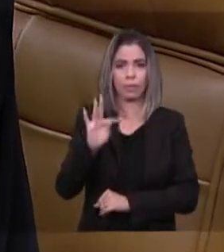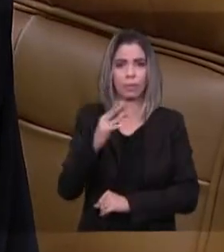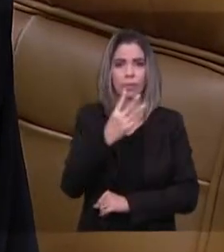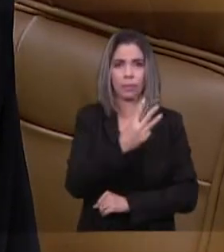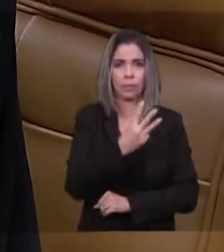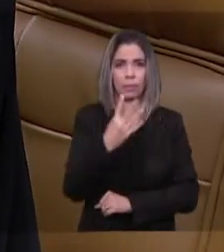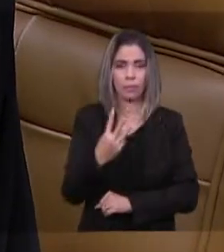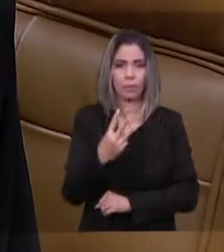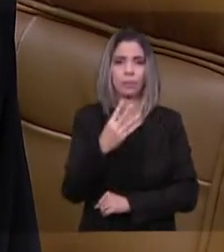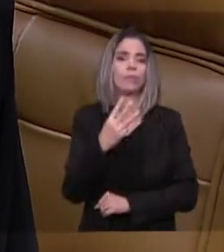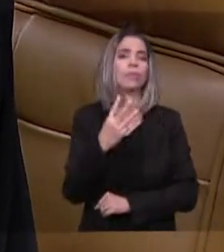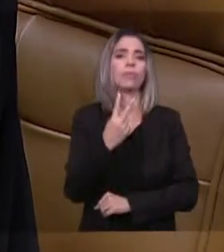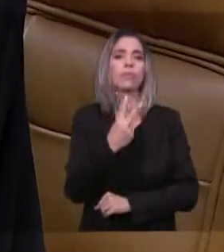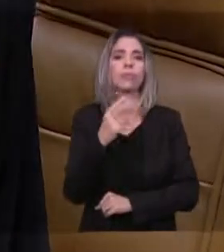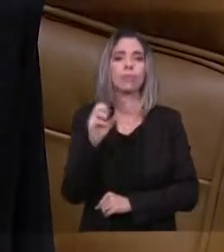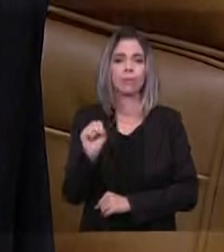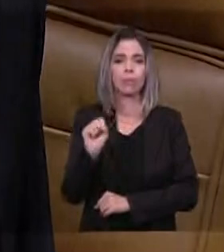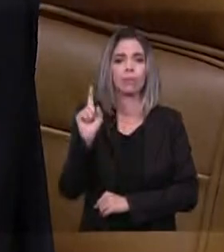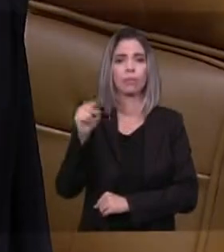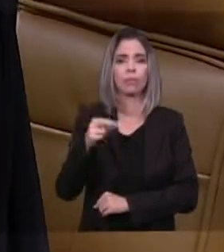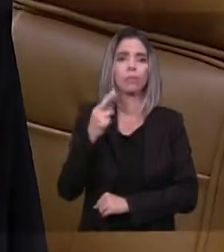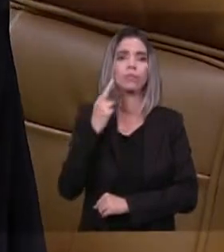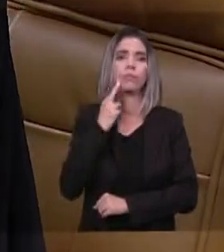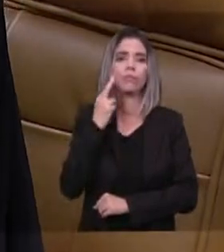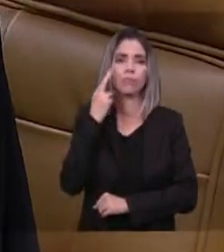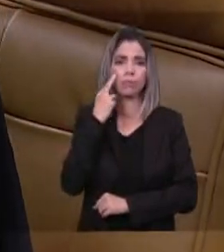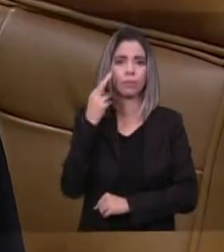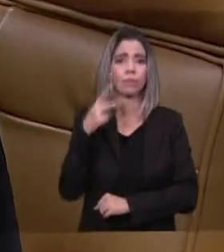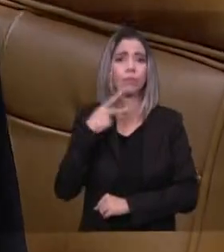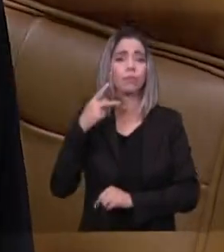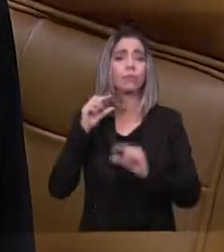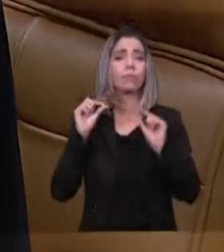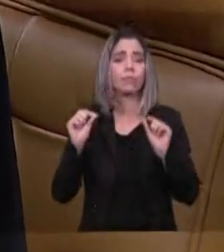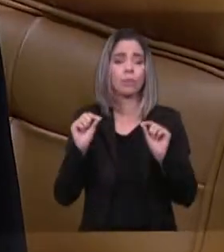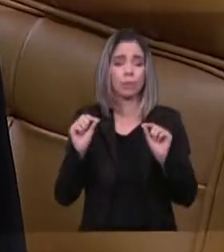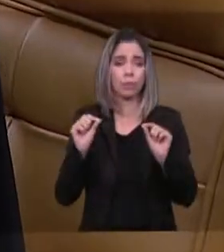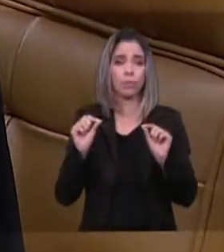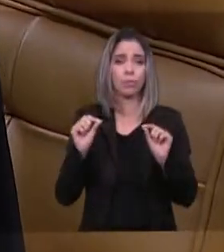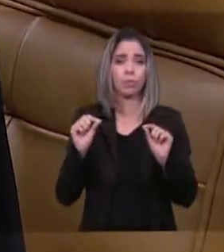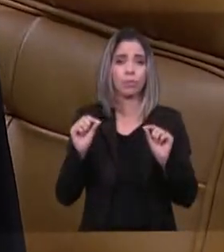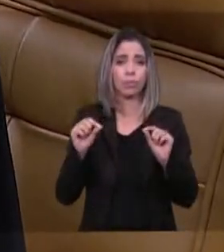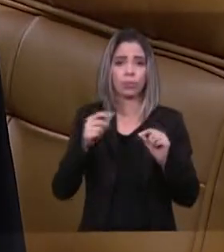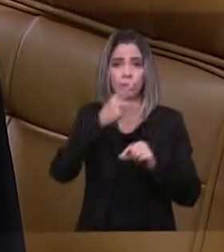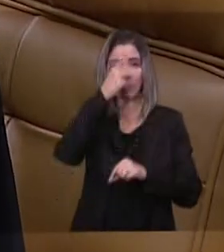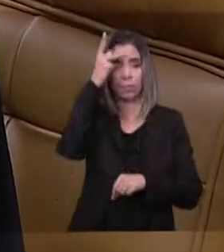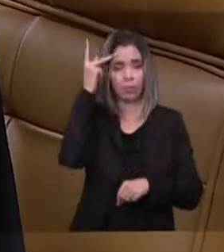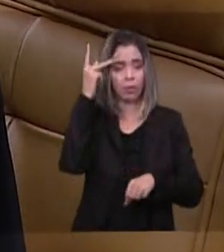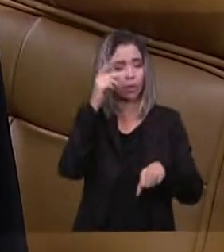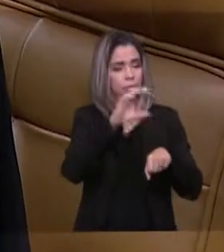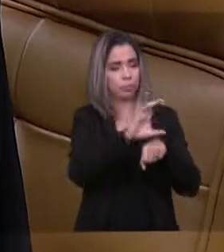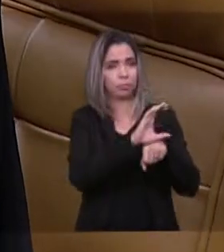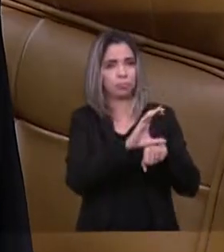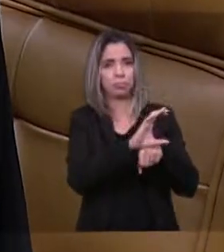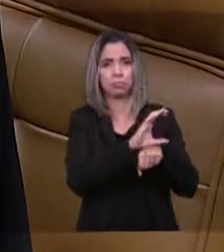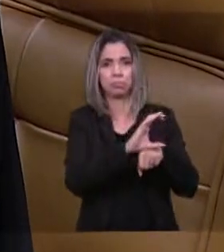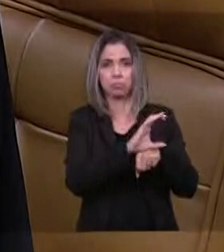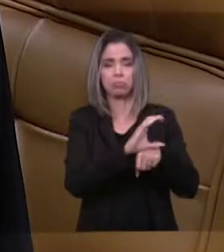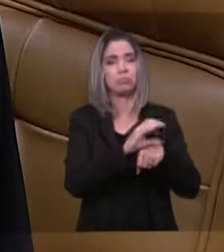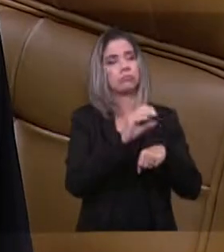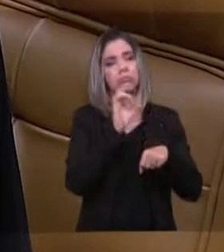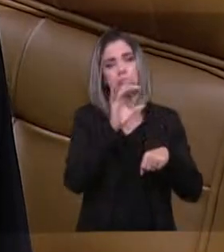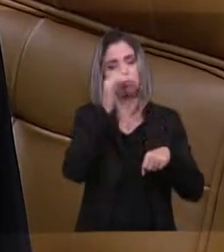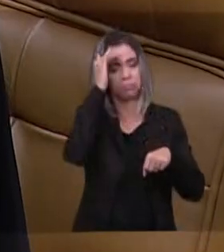Roraima. Disse Sua Excelência naquela oportunidade. E nisso, os constituintes em nada inovaram, tendo apenas